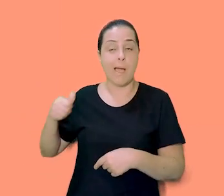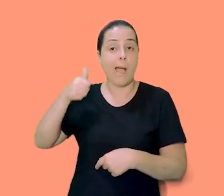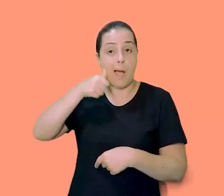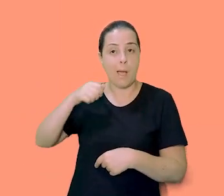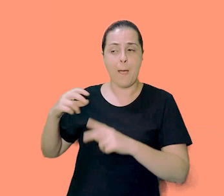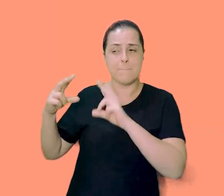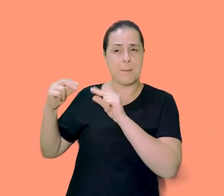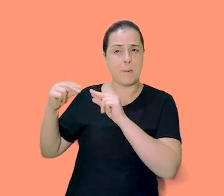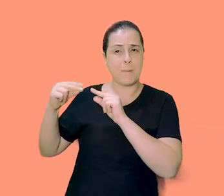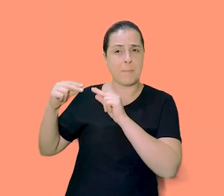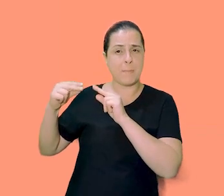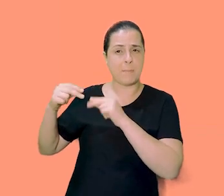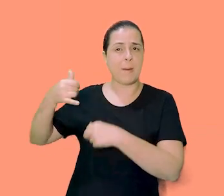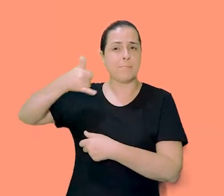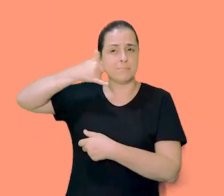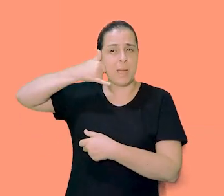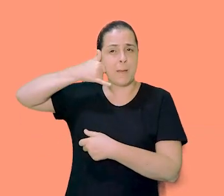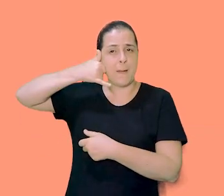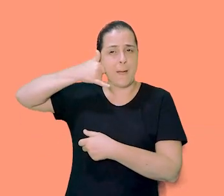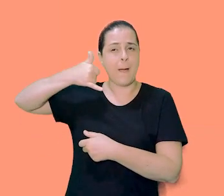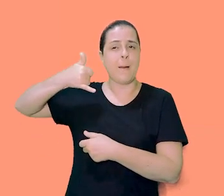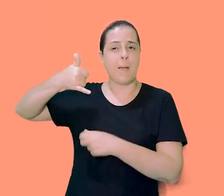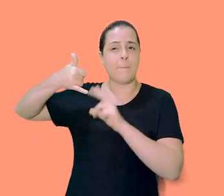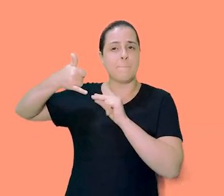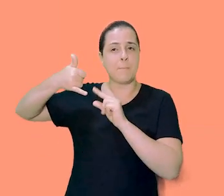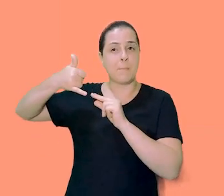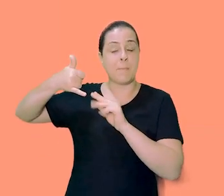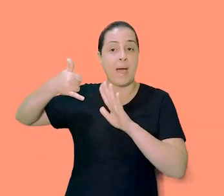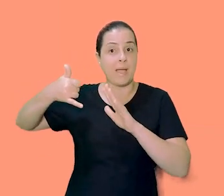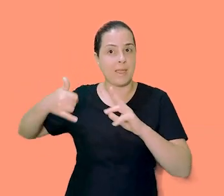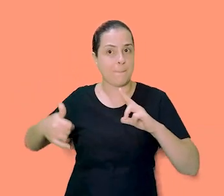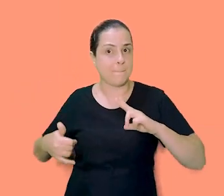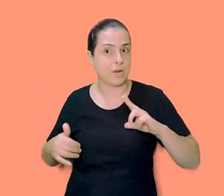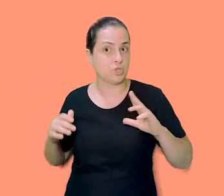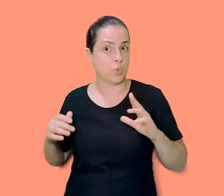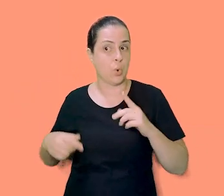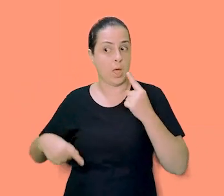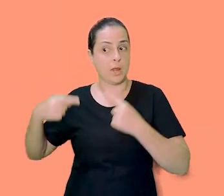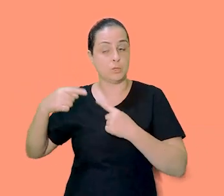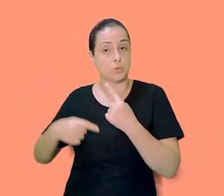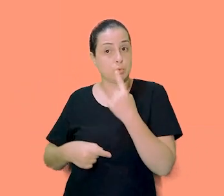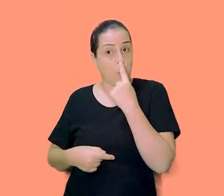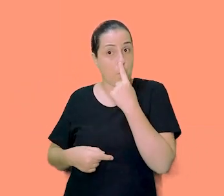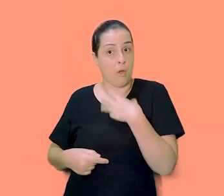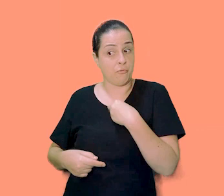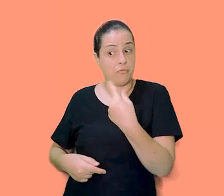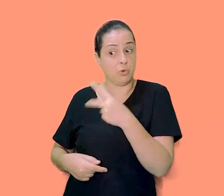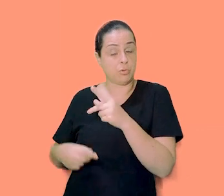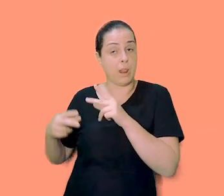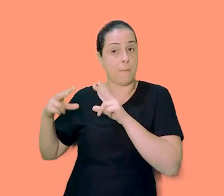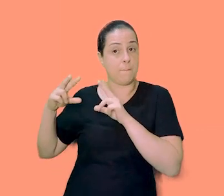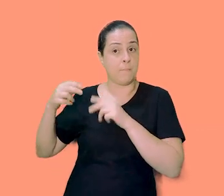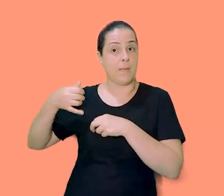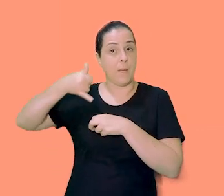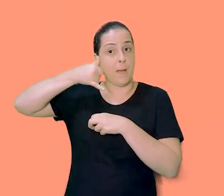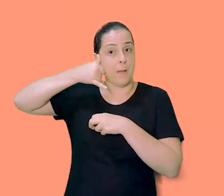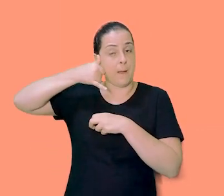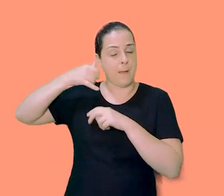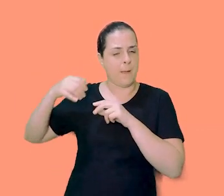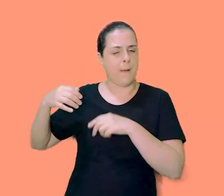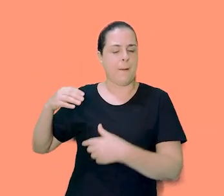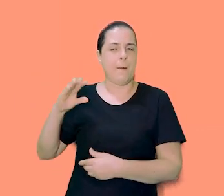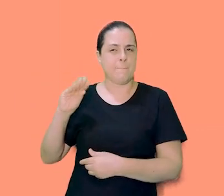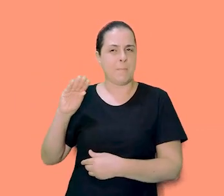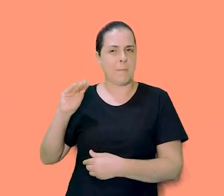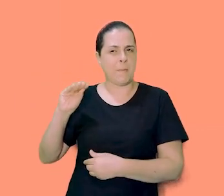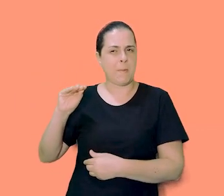começou a falar no telefone. Só que a conversa começou a ficar muito íntima, gente. Era uma discussão dela com o filho dela, assim, que começou a ficar